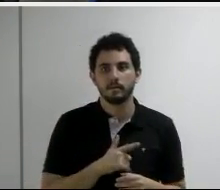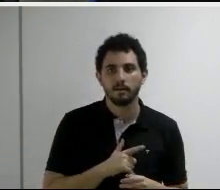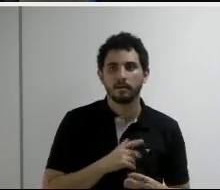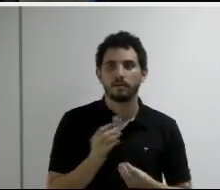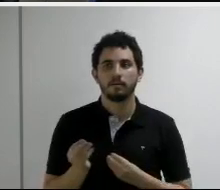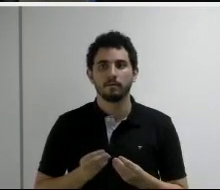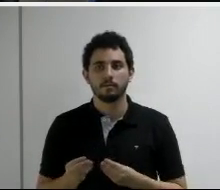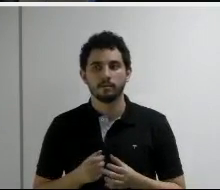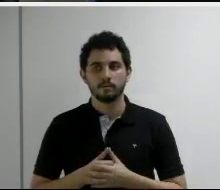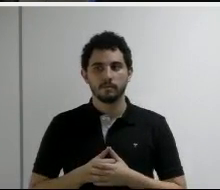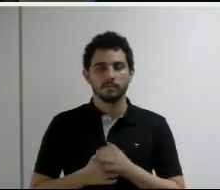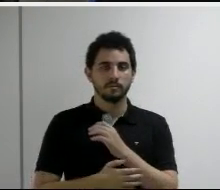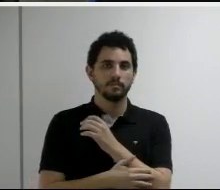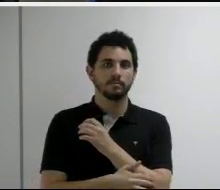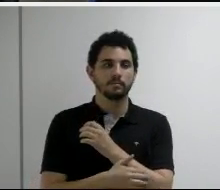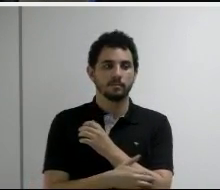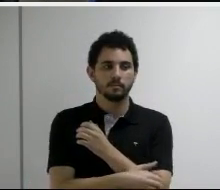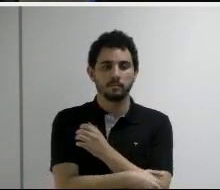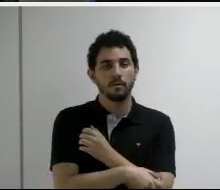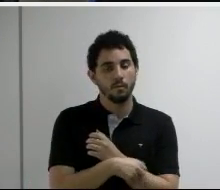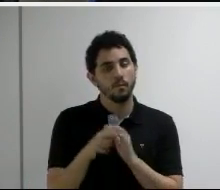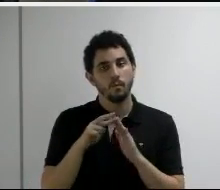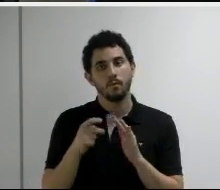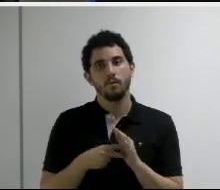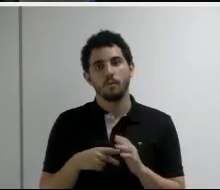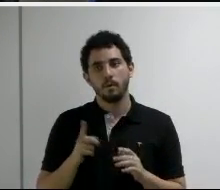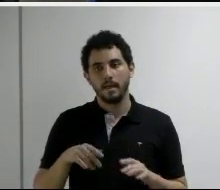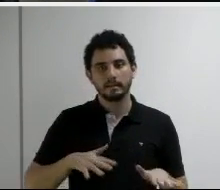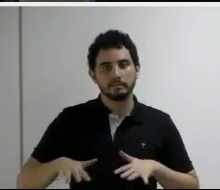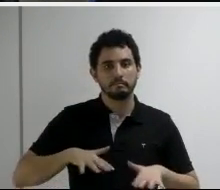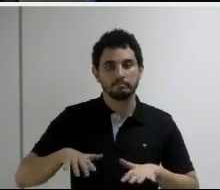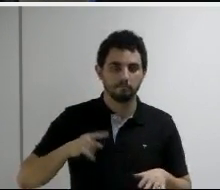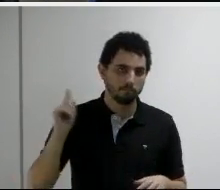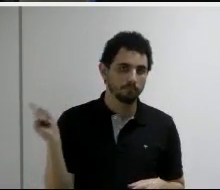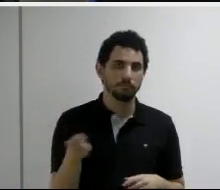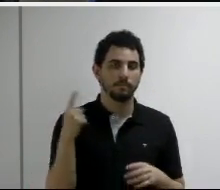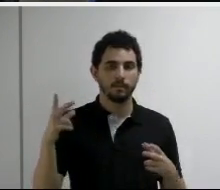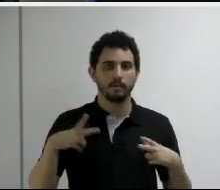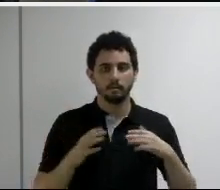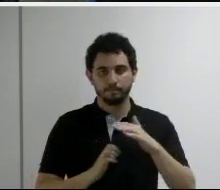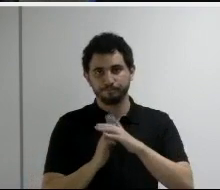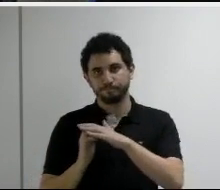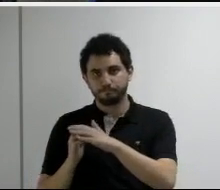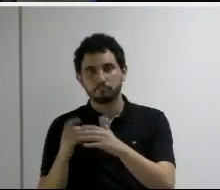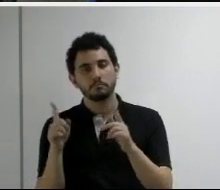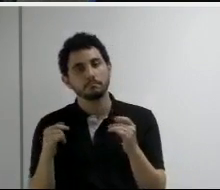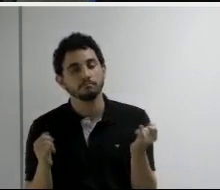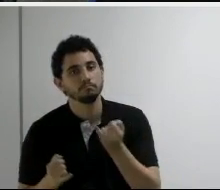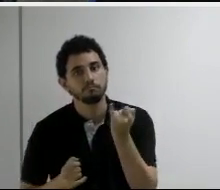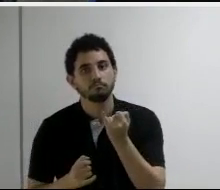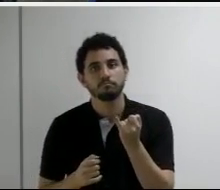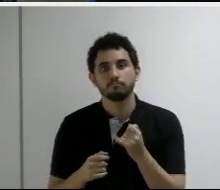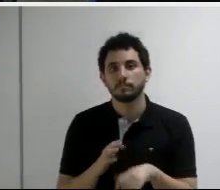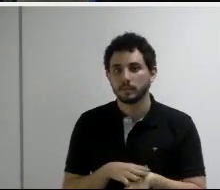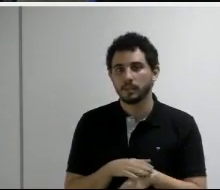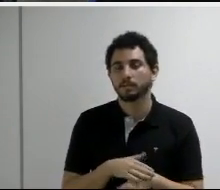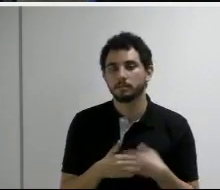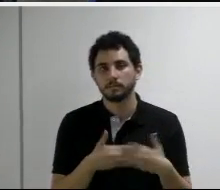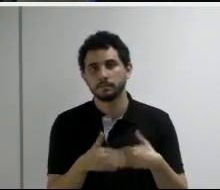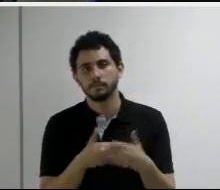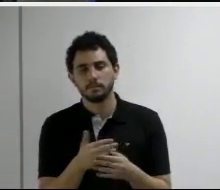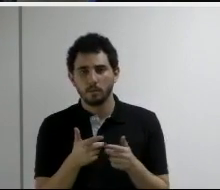estar em vigor. Então, isso de fato é um chacoalhão no setor privado de uma maneira geral, e é por isso que é tão importante, estava aí durante tanto tempo.